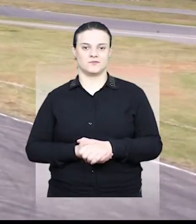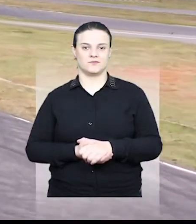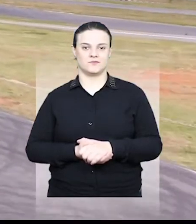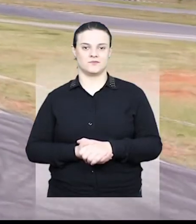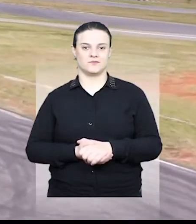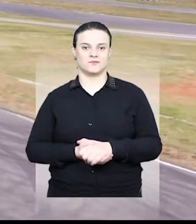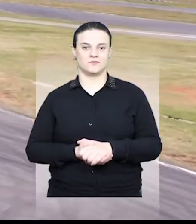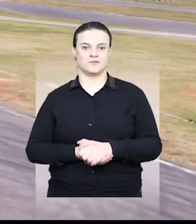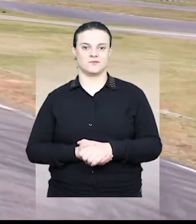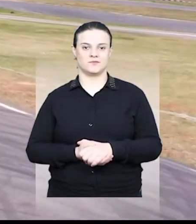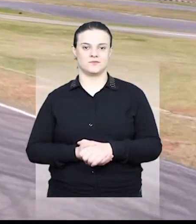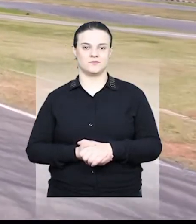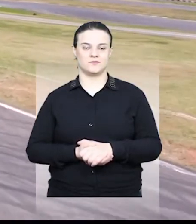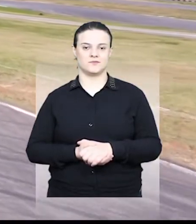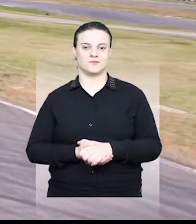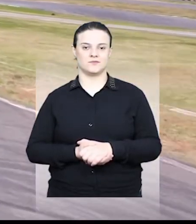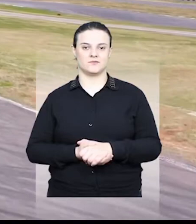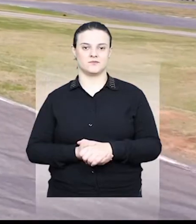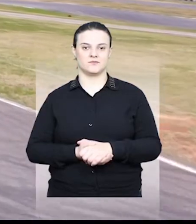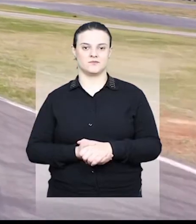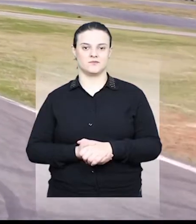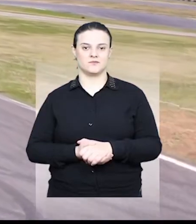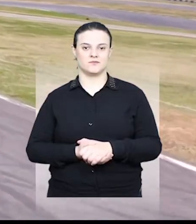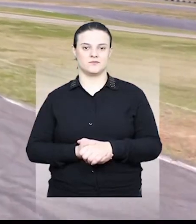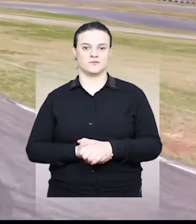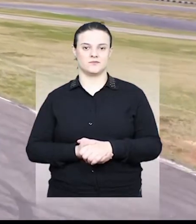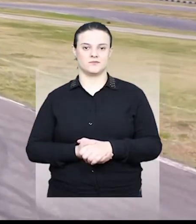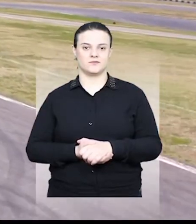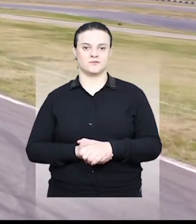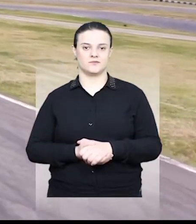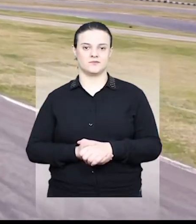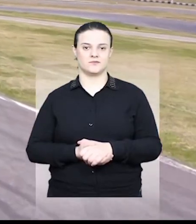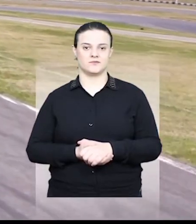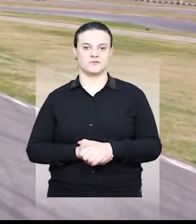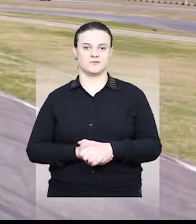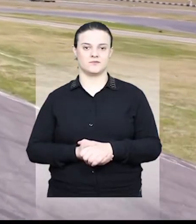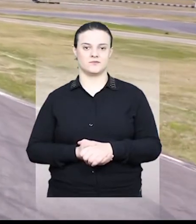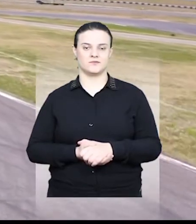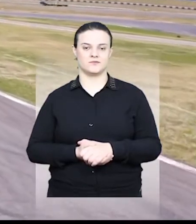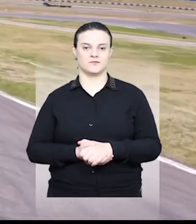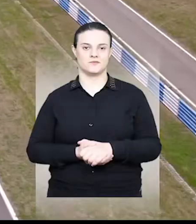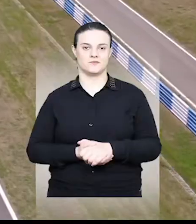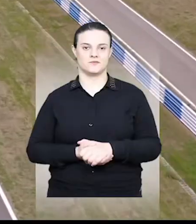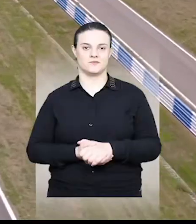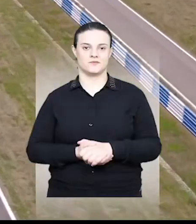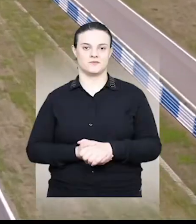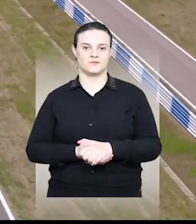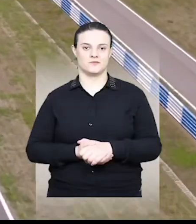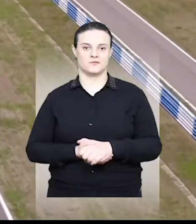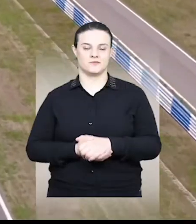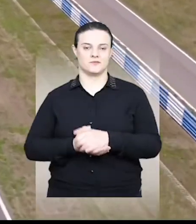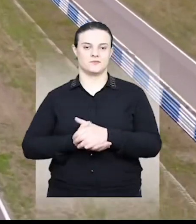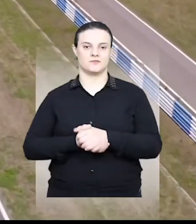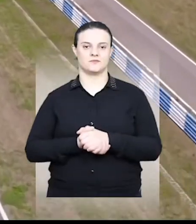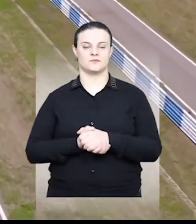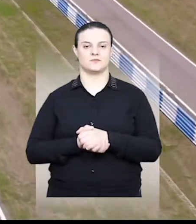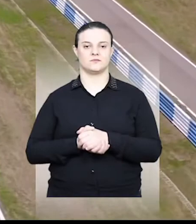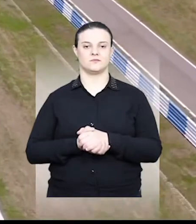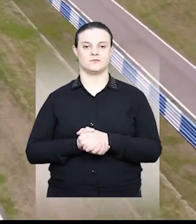Vitor pedala numa pista de corrida. Usa capacete azul, óculos escuros, luvas pretas e vermelhas e uniforme de ciclismo preto e azul.